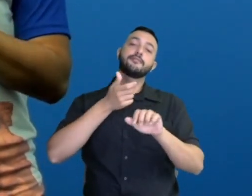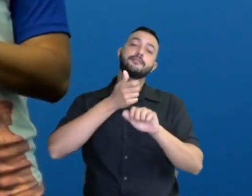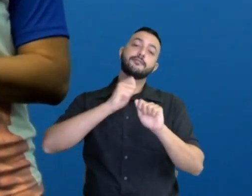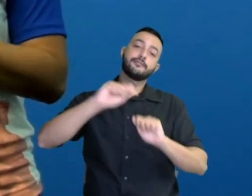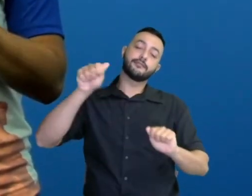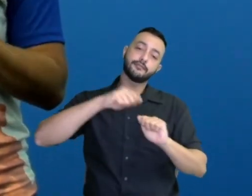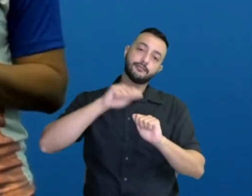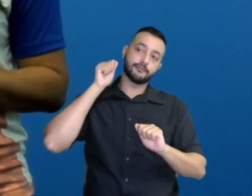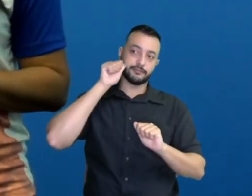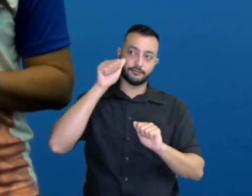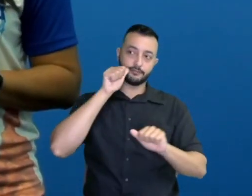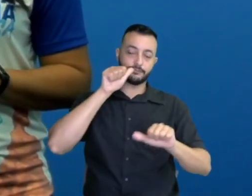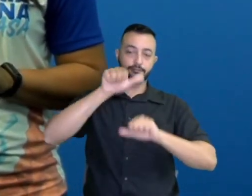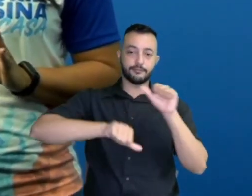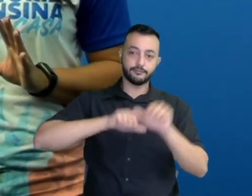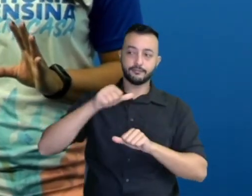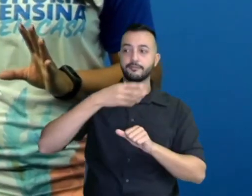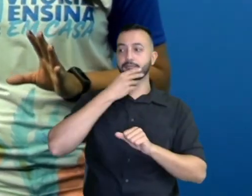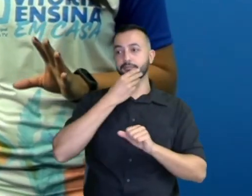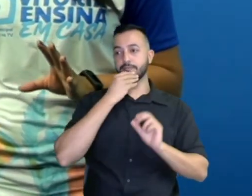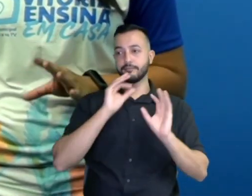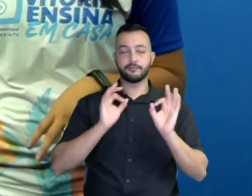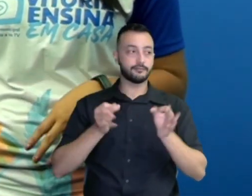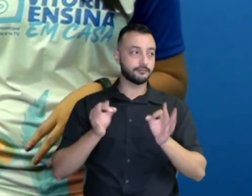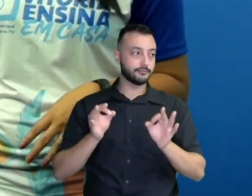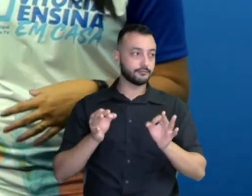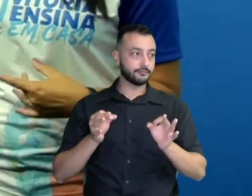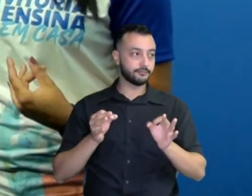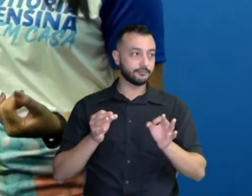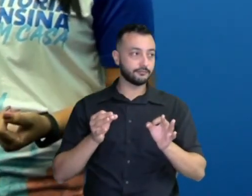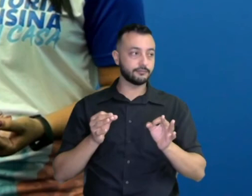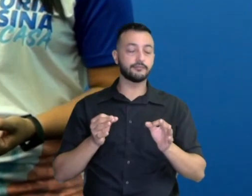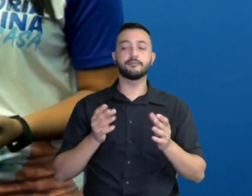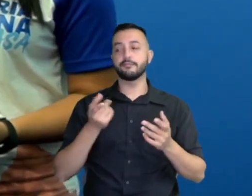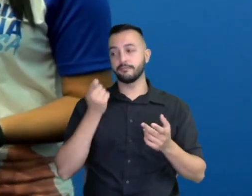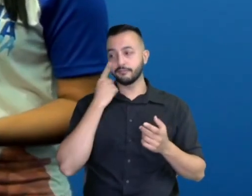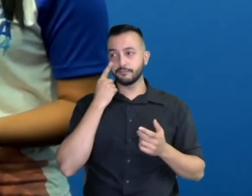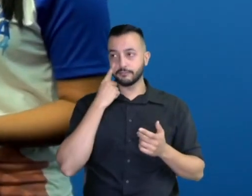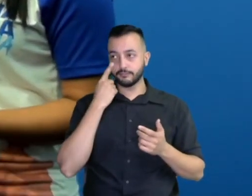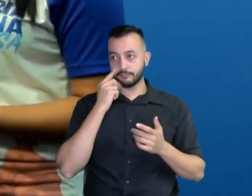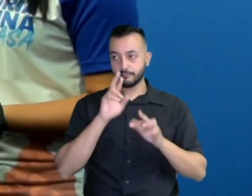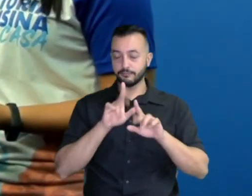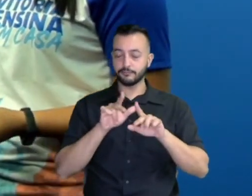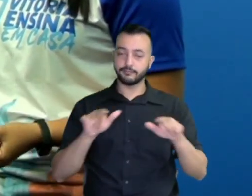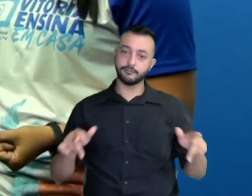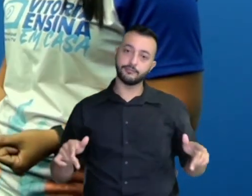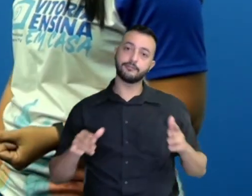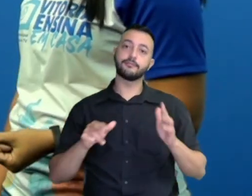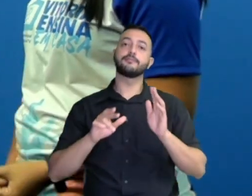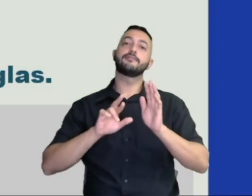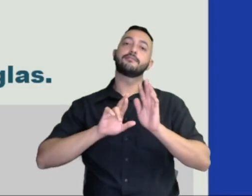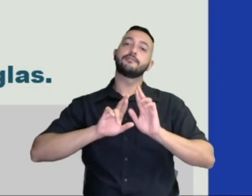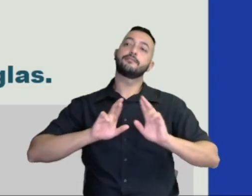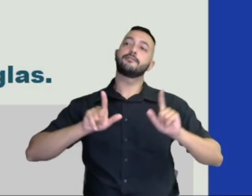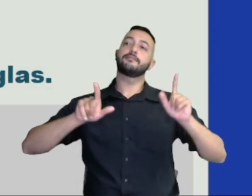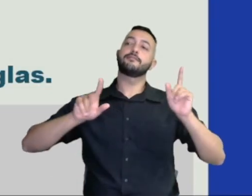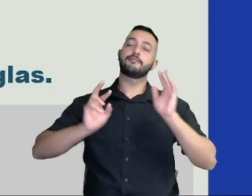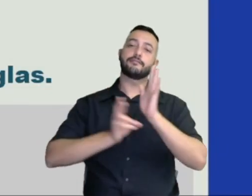masculino, feminino para o masculino, tá certo? Vamos ver algumas exceções que isso não